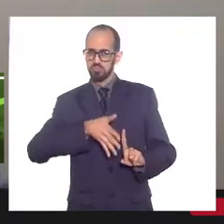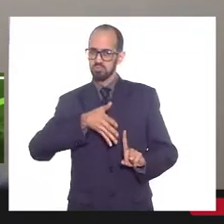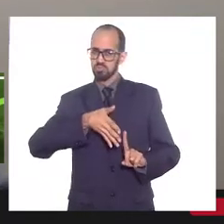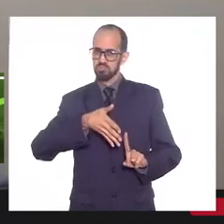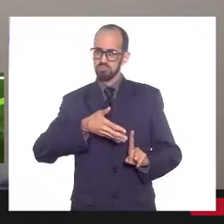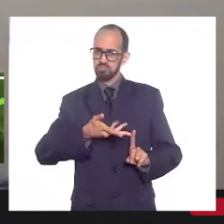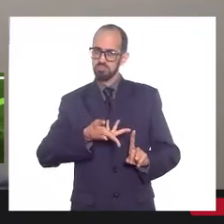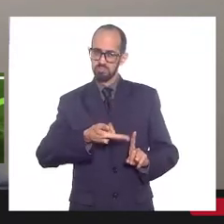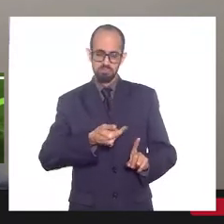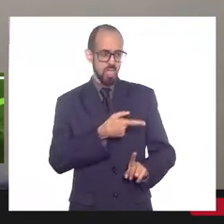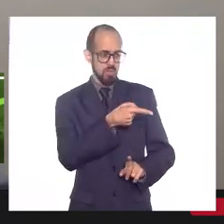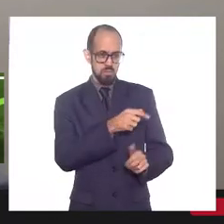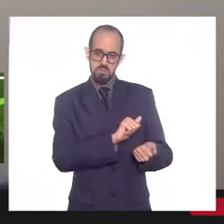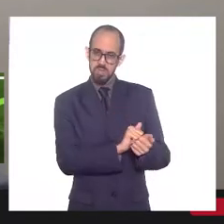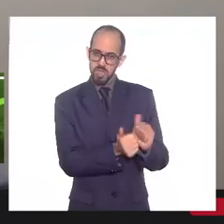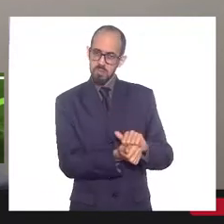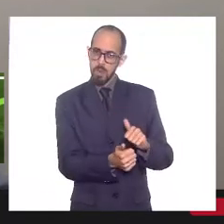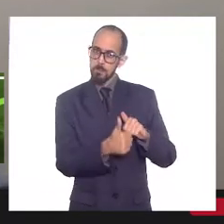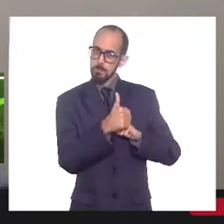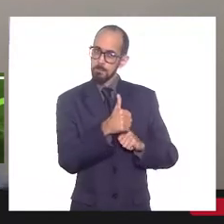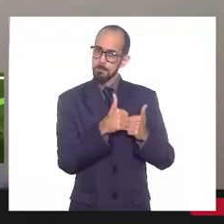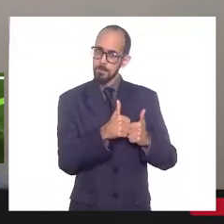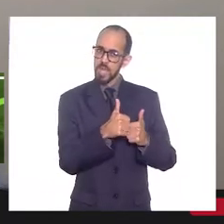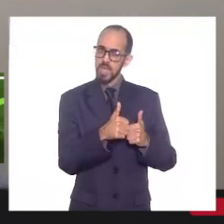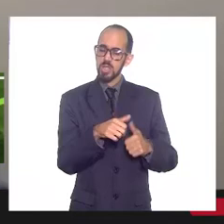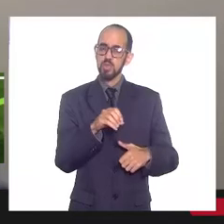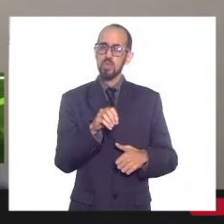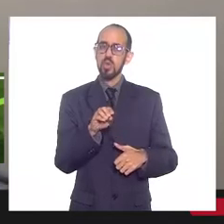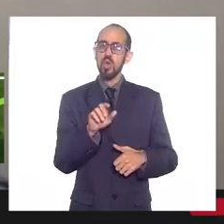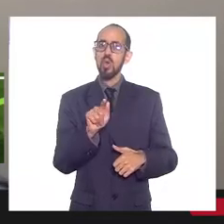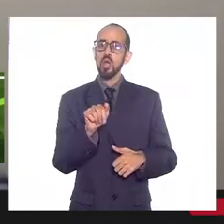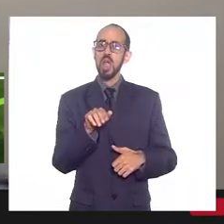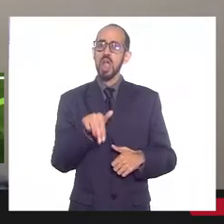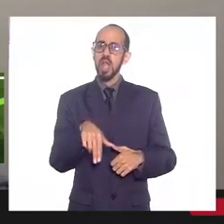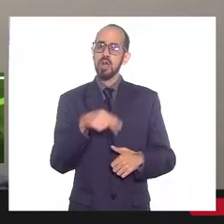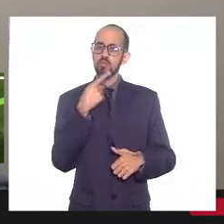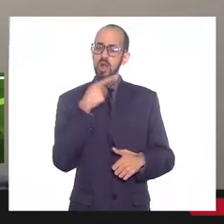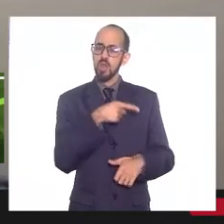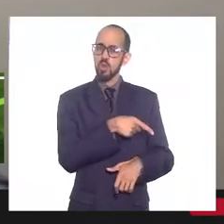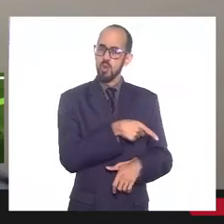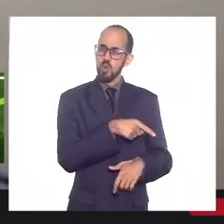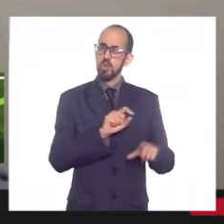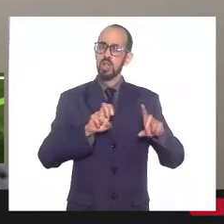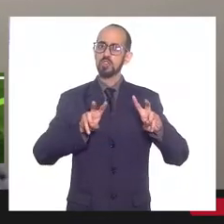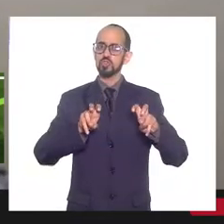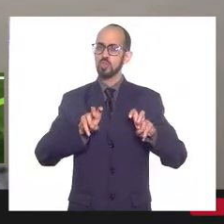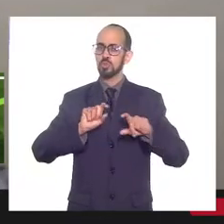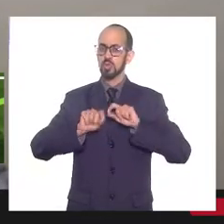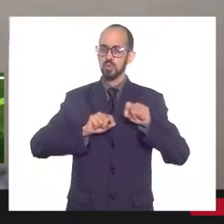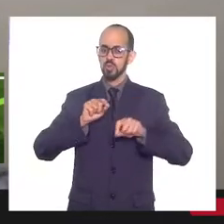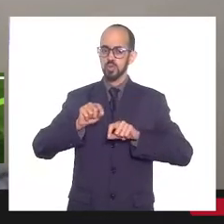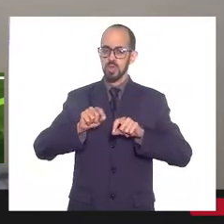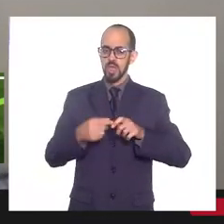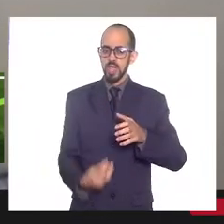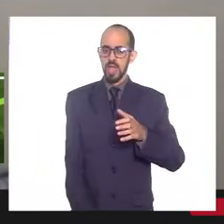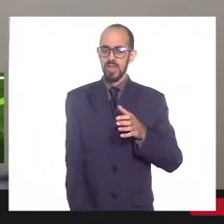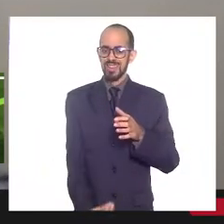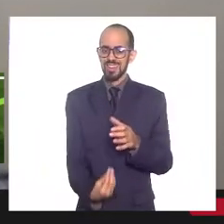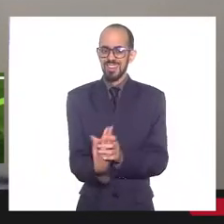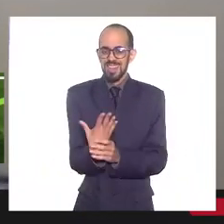muito adequada na intervenção do grande ação na Gonçalves a questão relacionada à formação